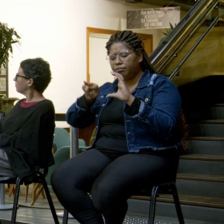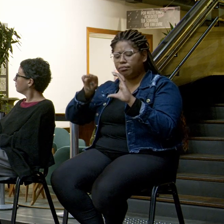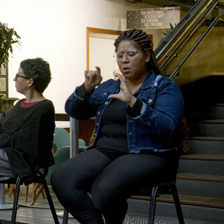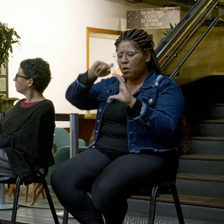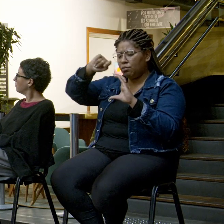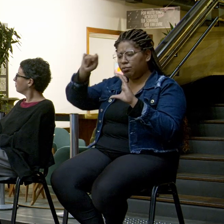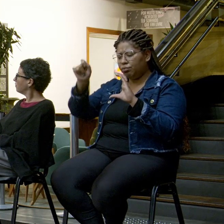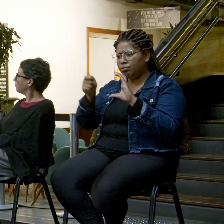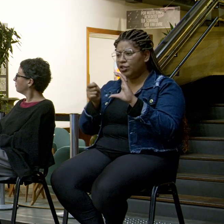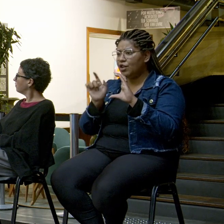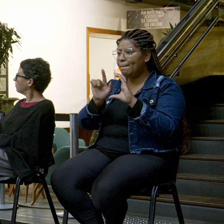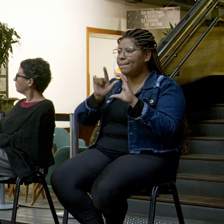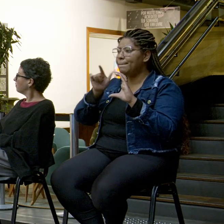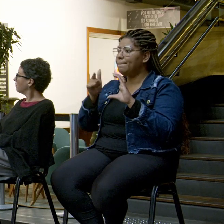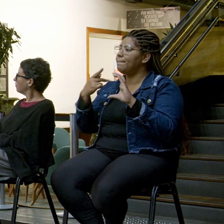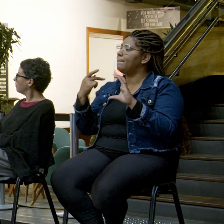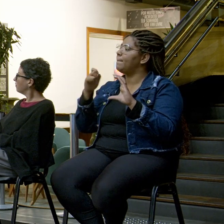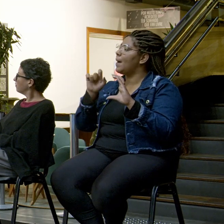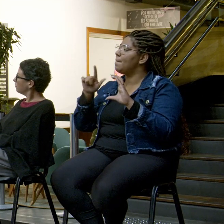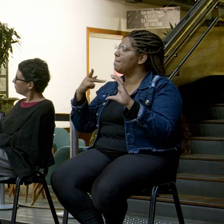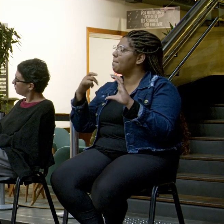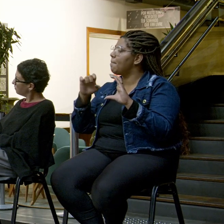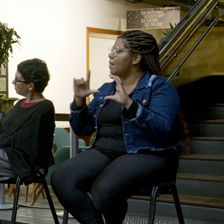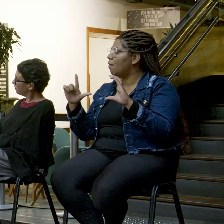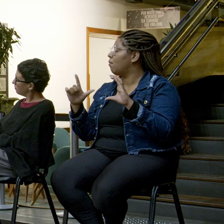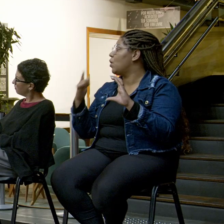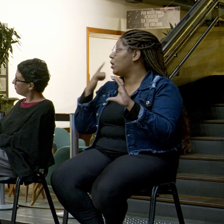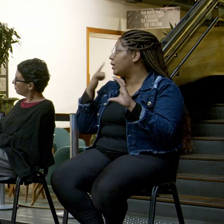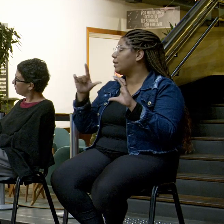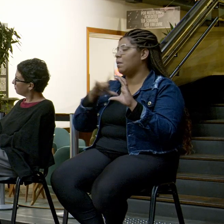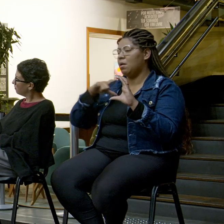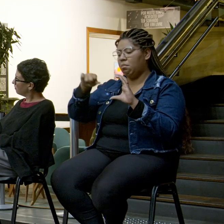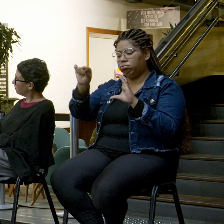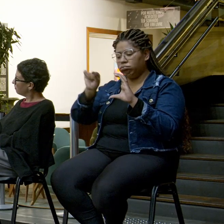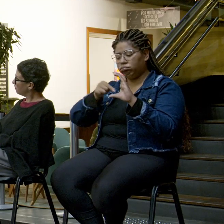papel no trabalho, com esses rasgos, e acho que tem